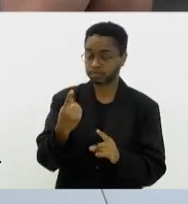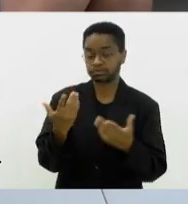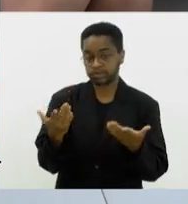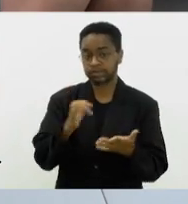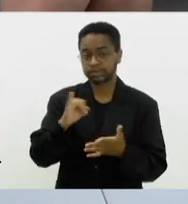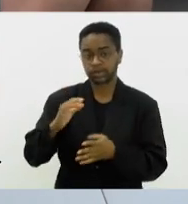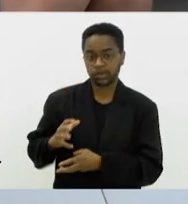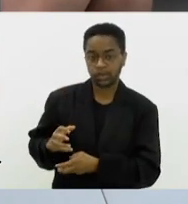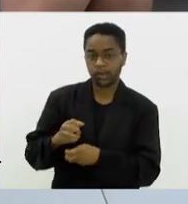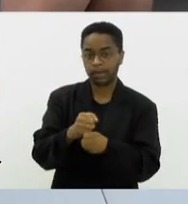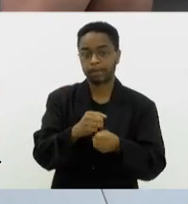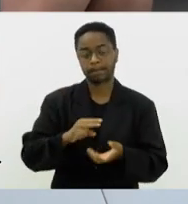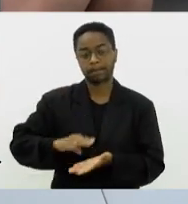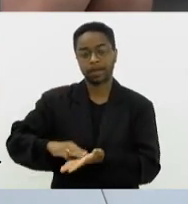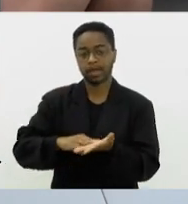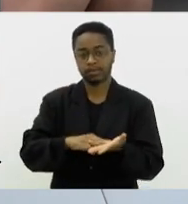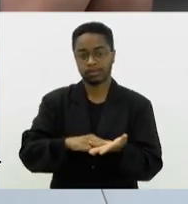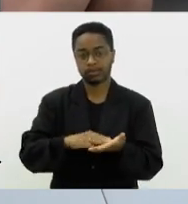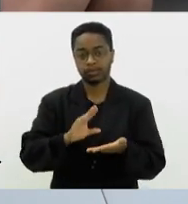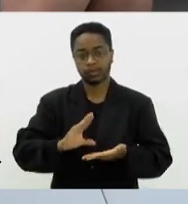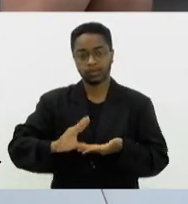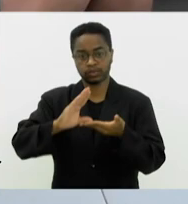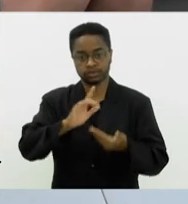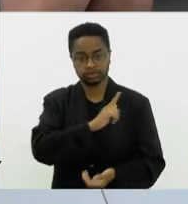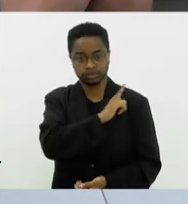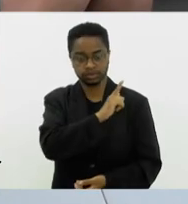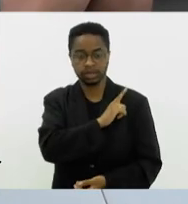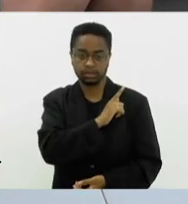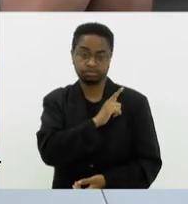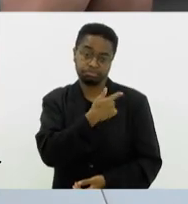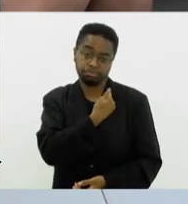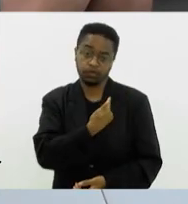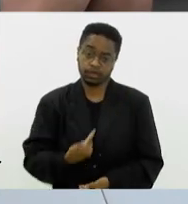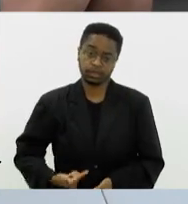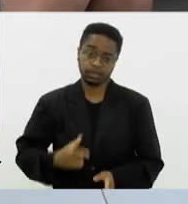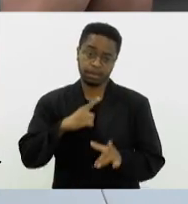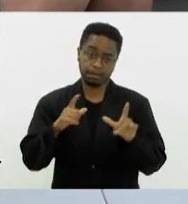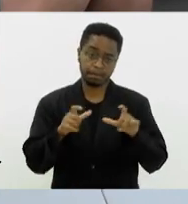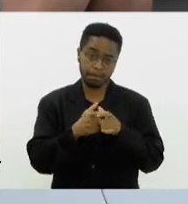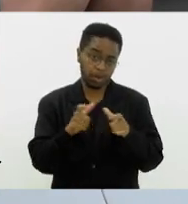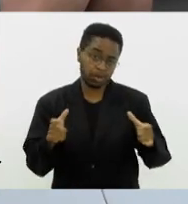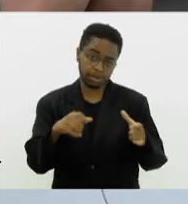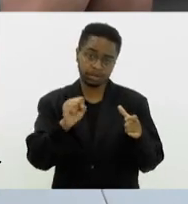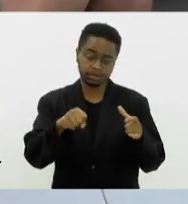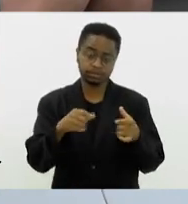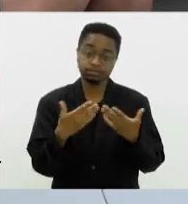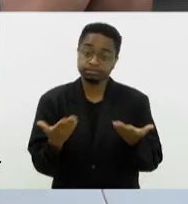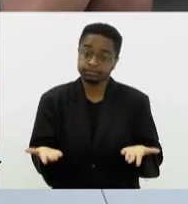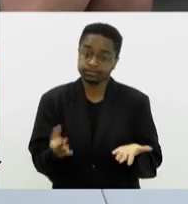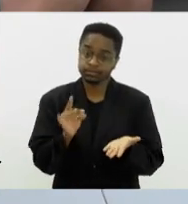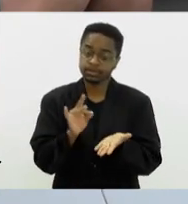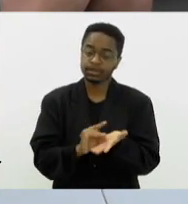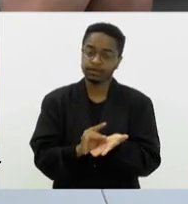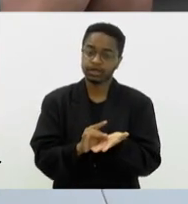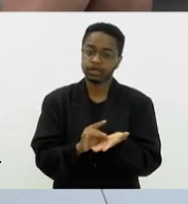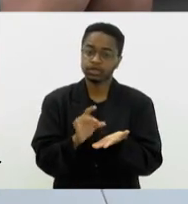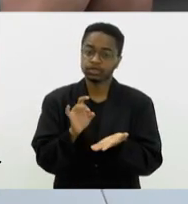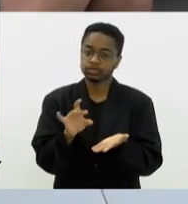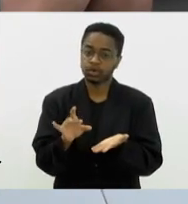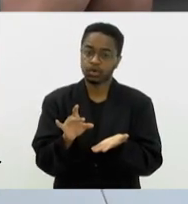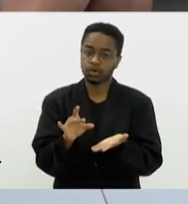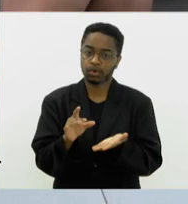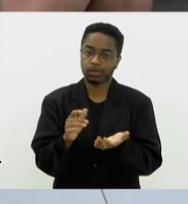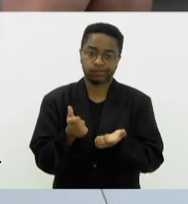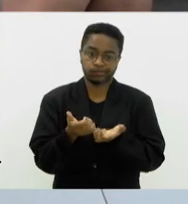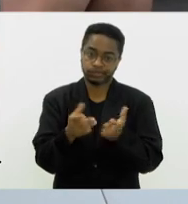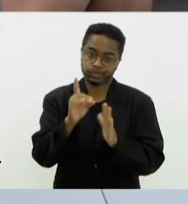os membros do Conselho Gestor, o governo tem ampla maioria. Na verdade, é só para dar direito a voz,